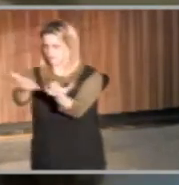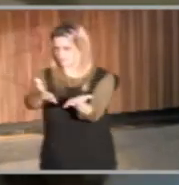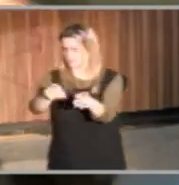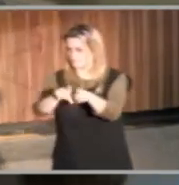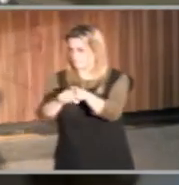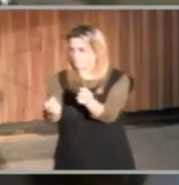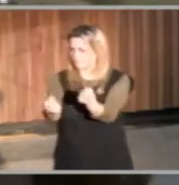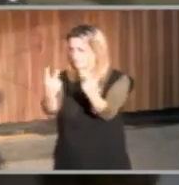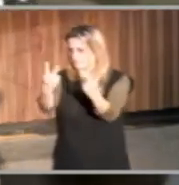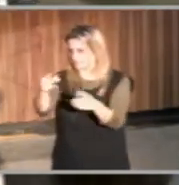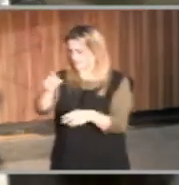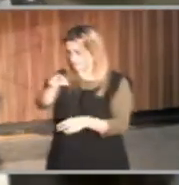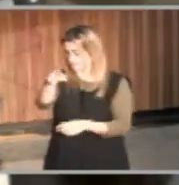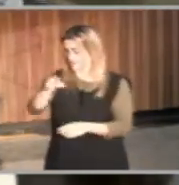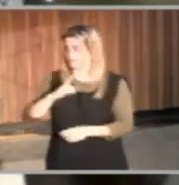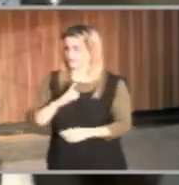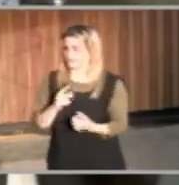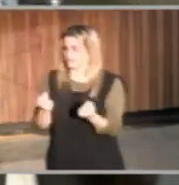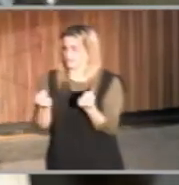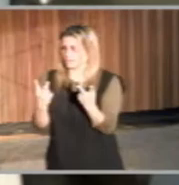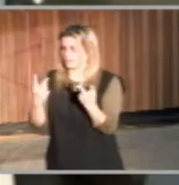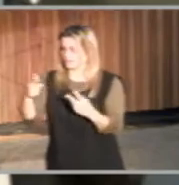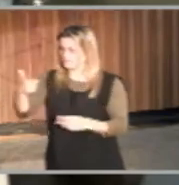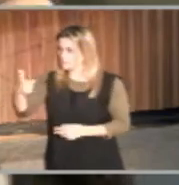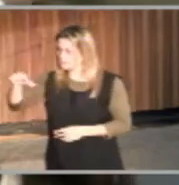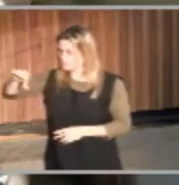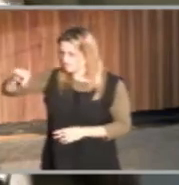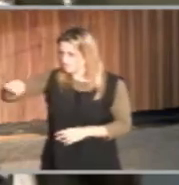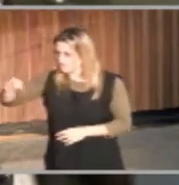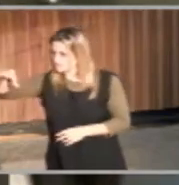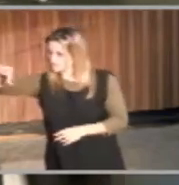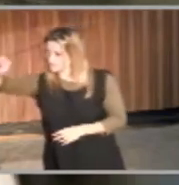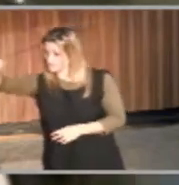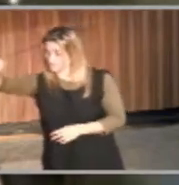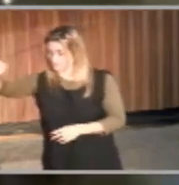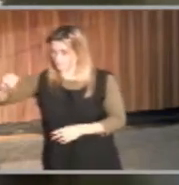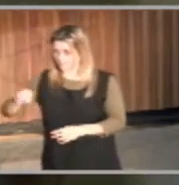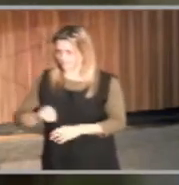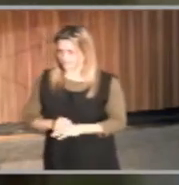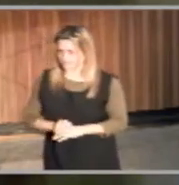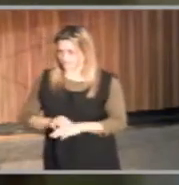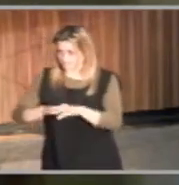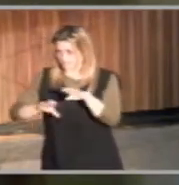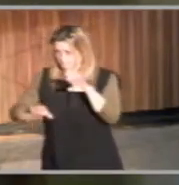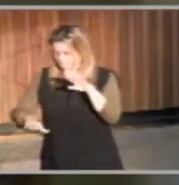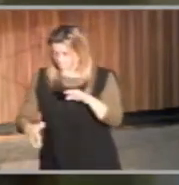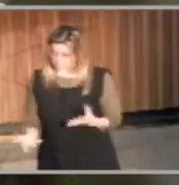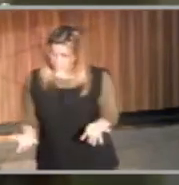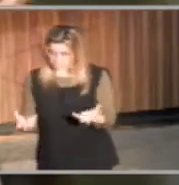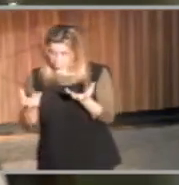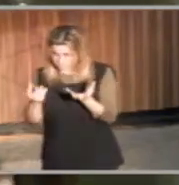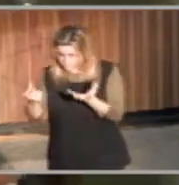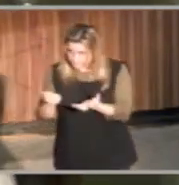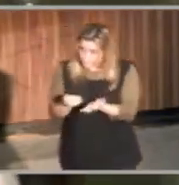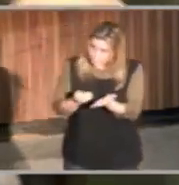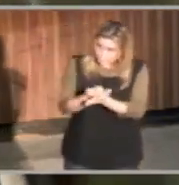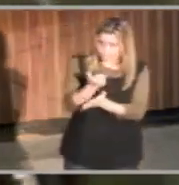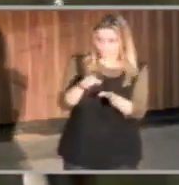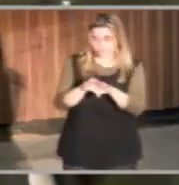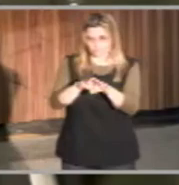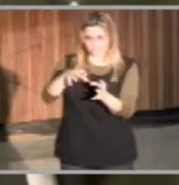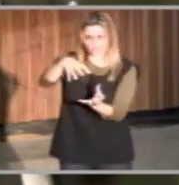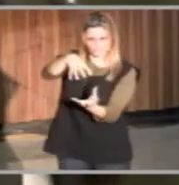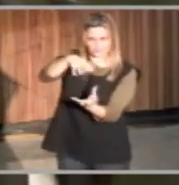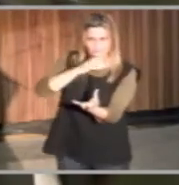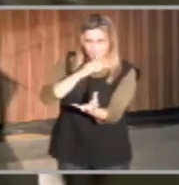estar lá no estande da construção, é uma doação que a gente vai reverter em recursos para a obra da construção. Então, se você compra, você